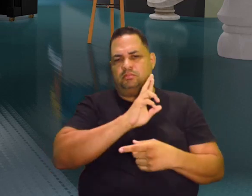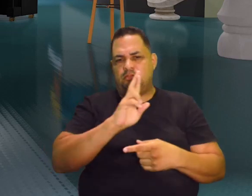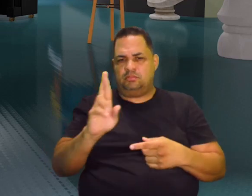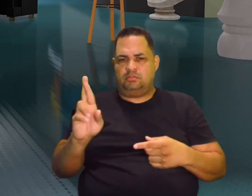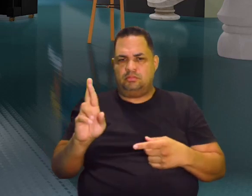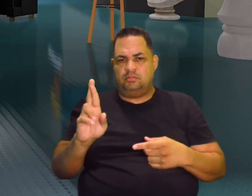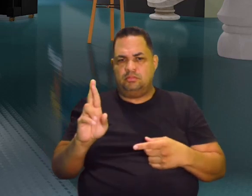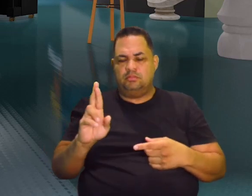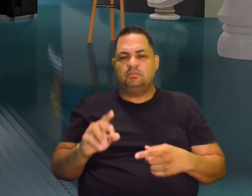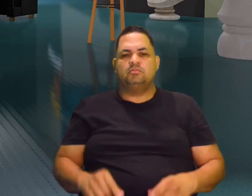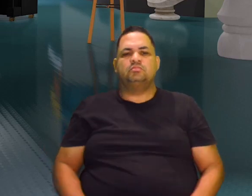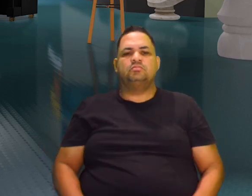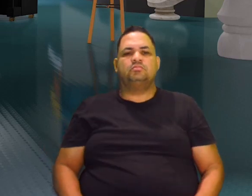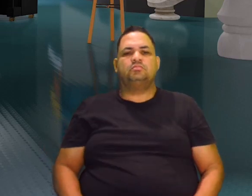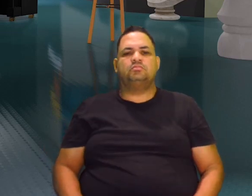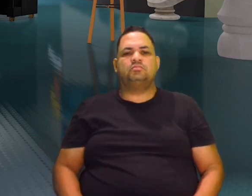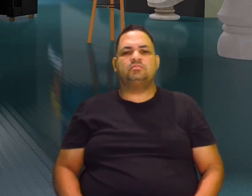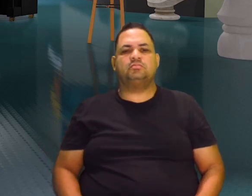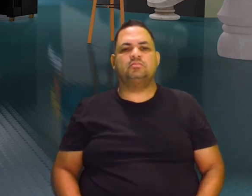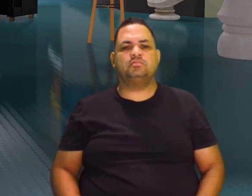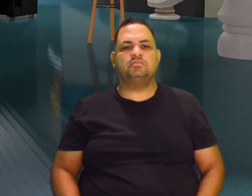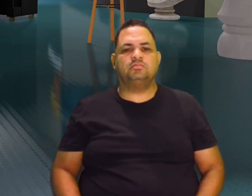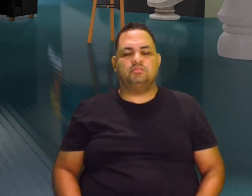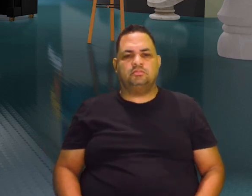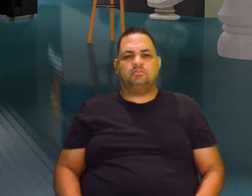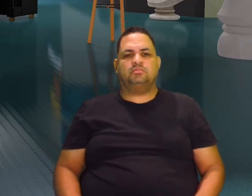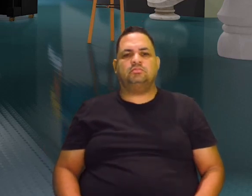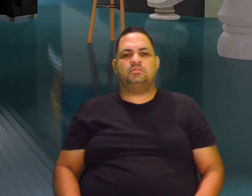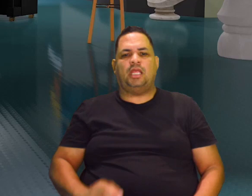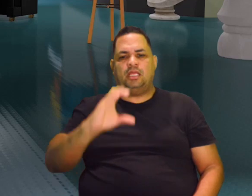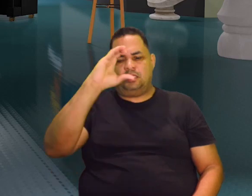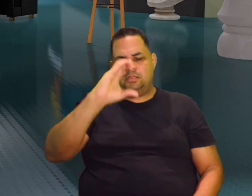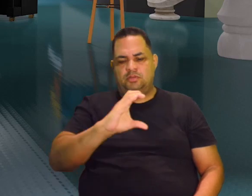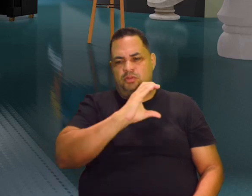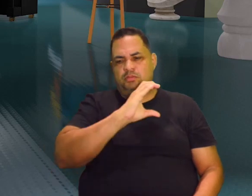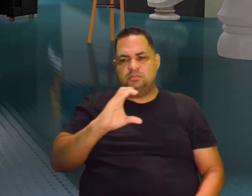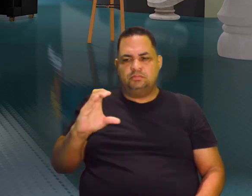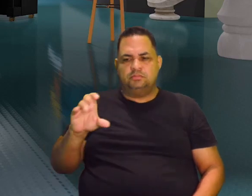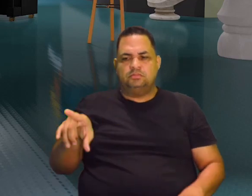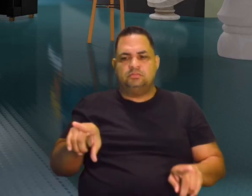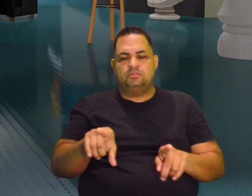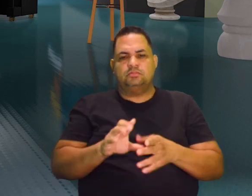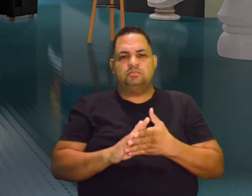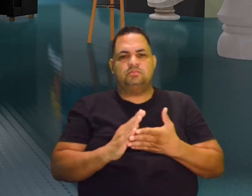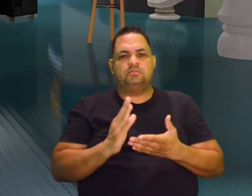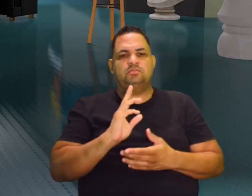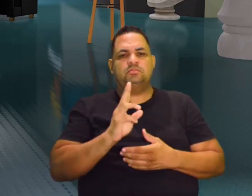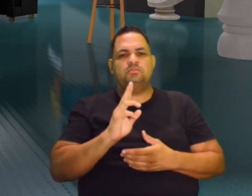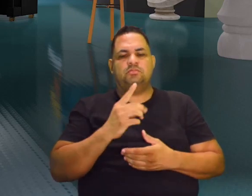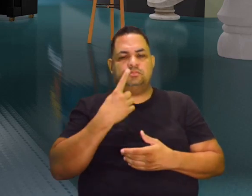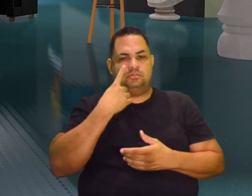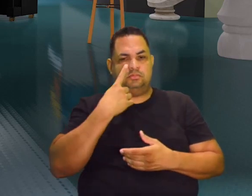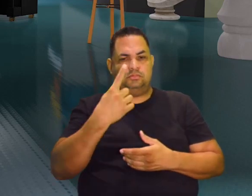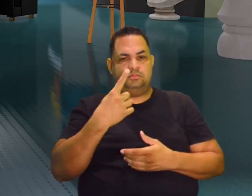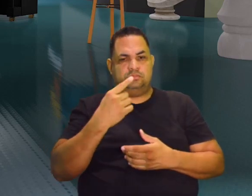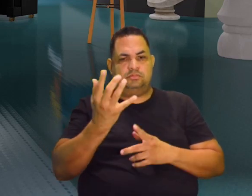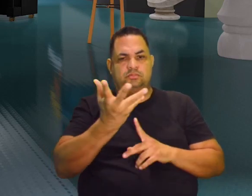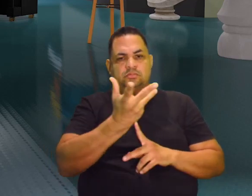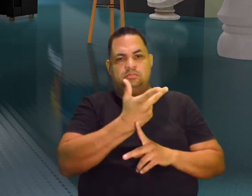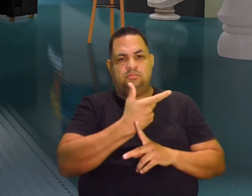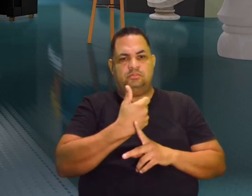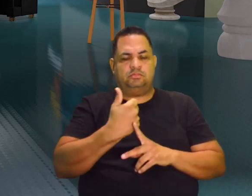por meio da igreja, né, da igreja católica. Então, estudantes, sempre vamos observar que a arte ela